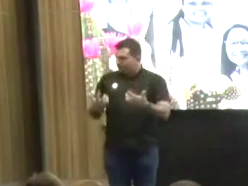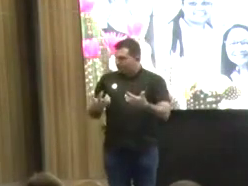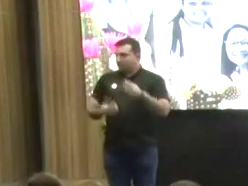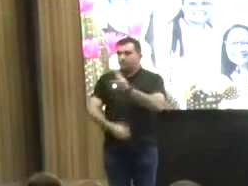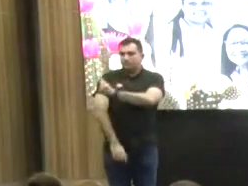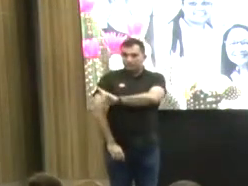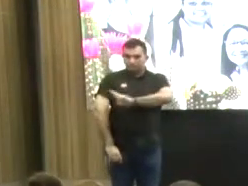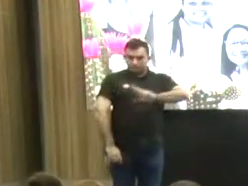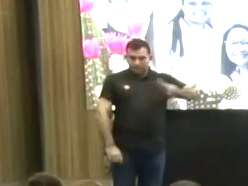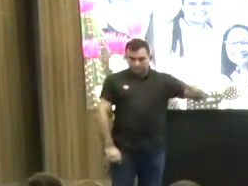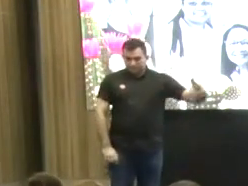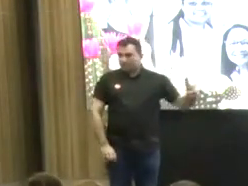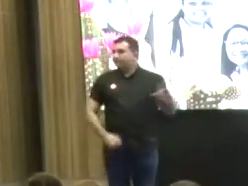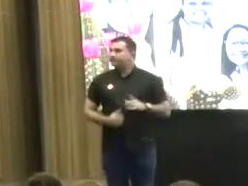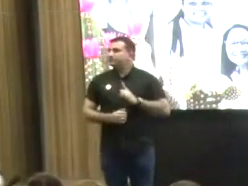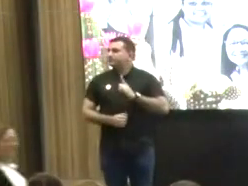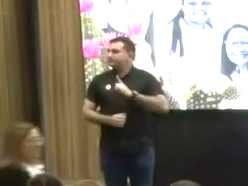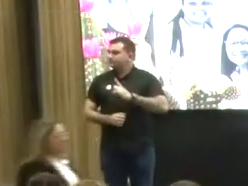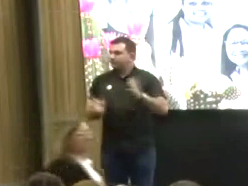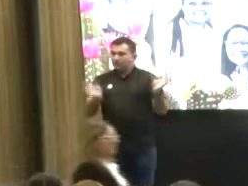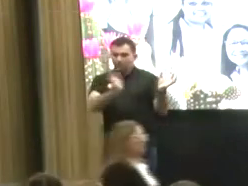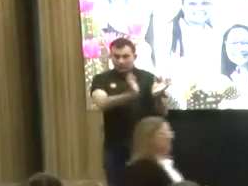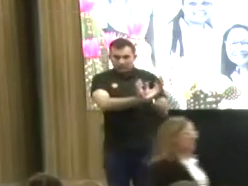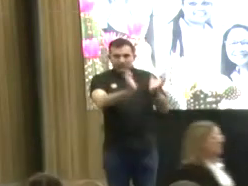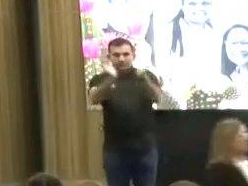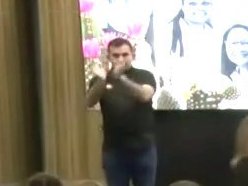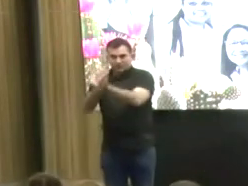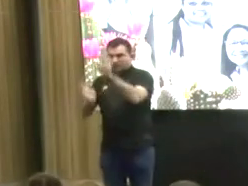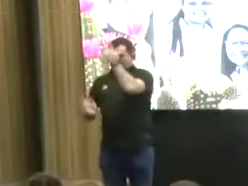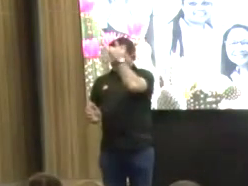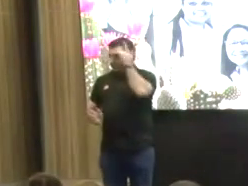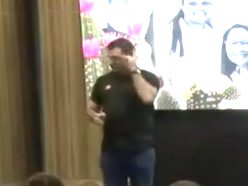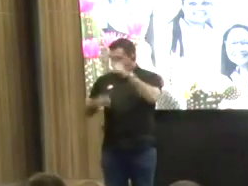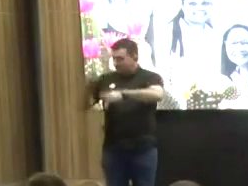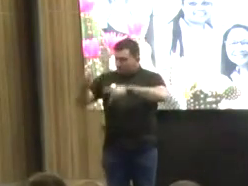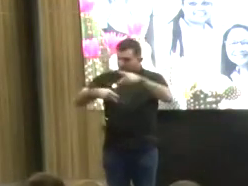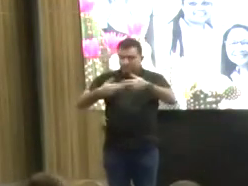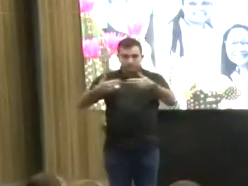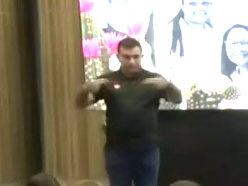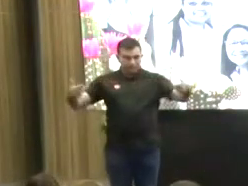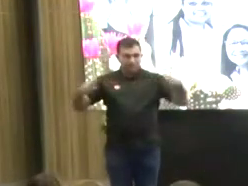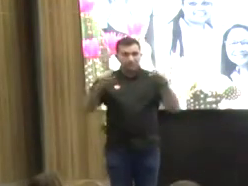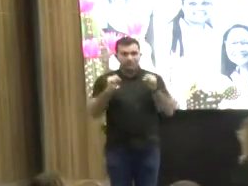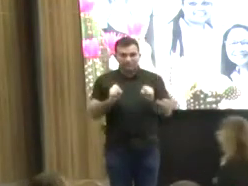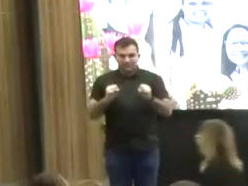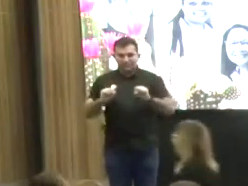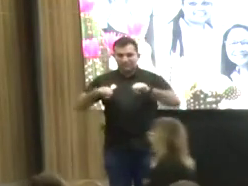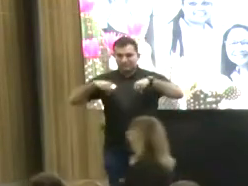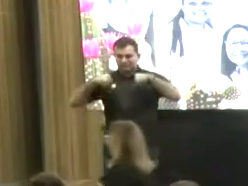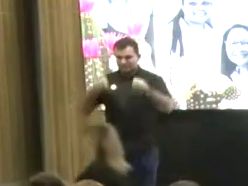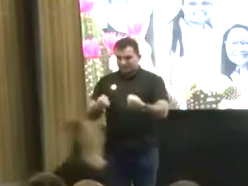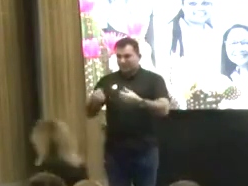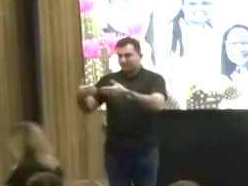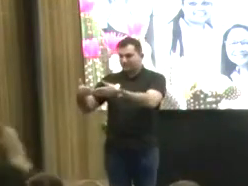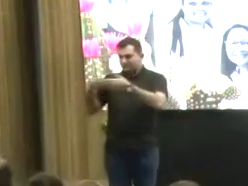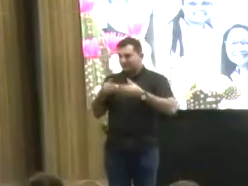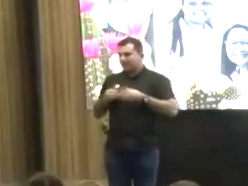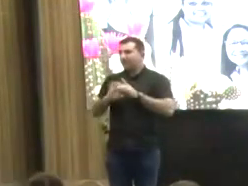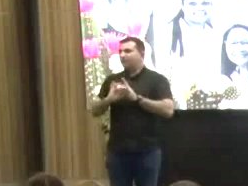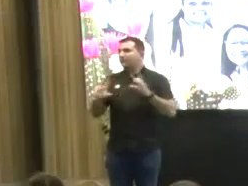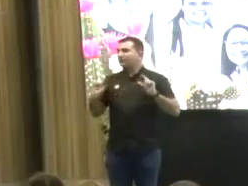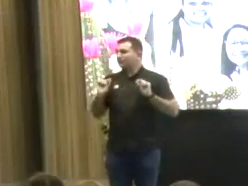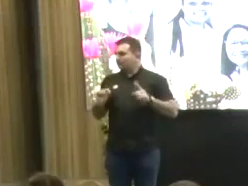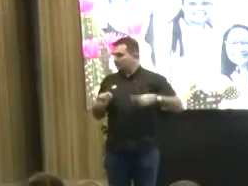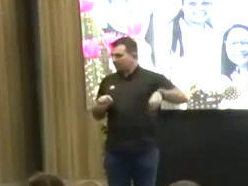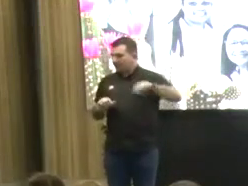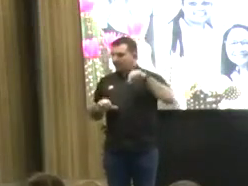nome de 2 grupos de pessoas, né, poder pedir a permissão de vocês para